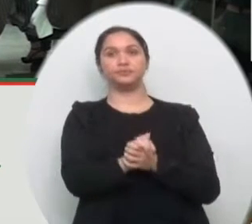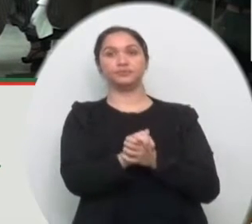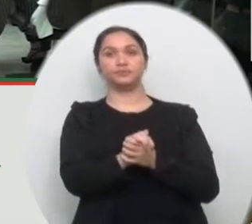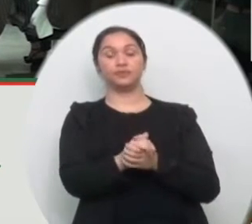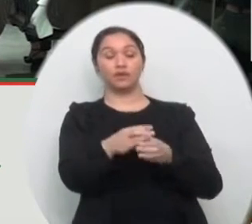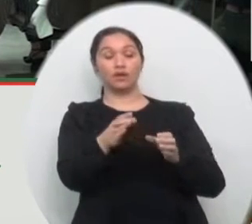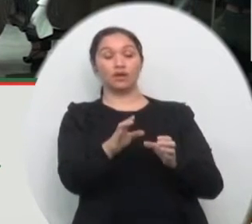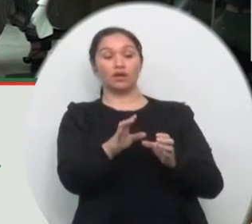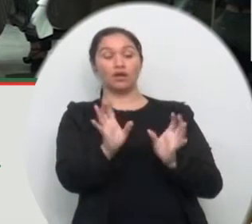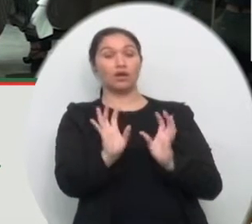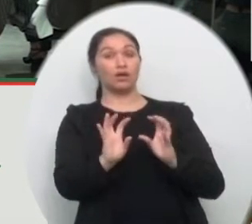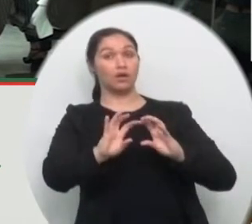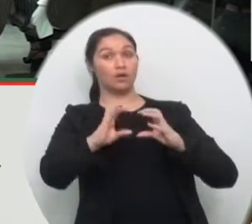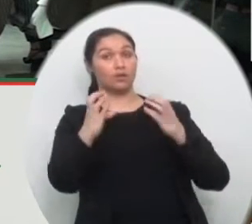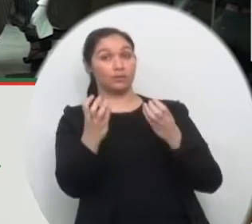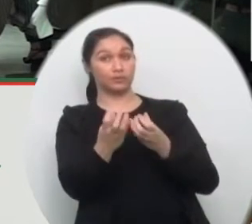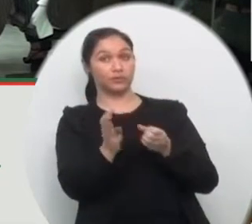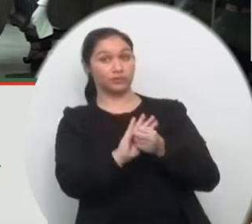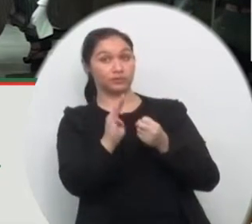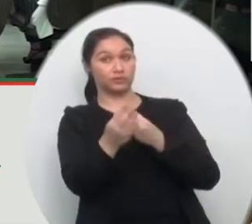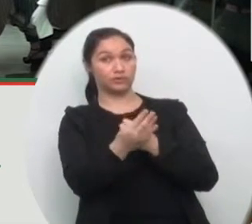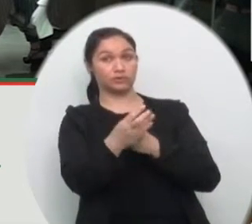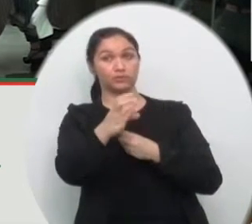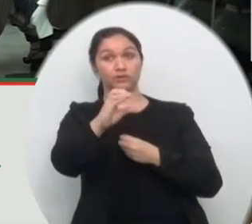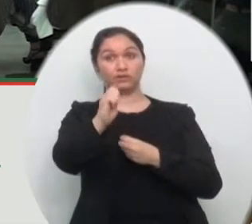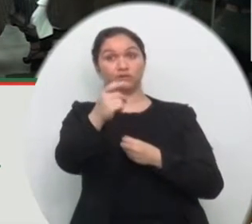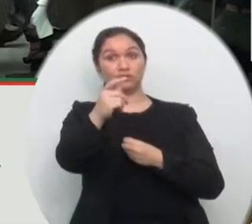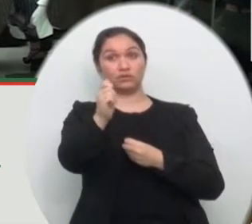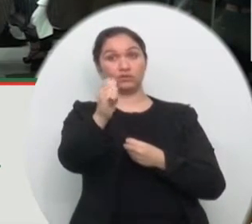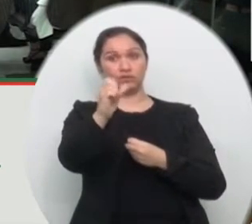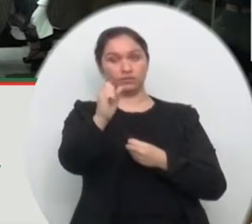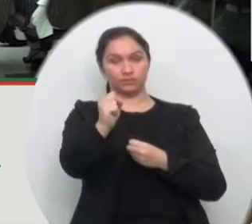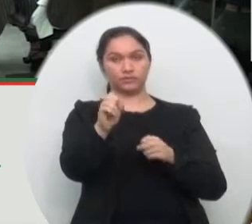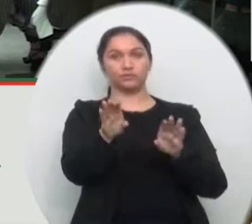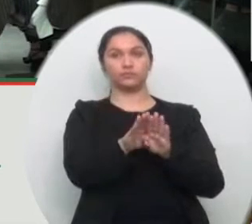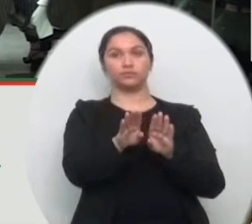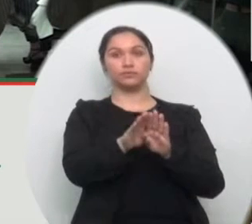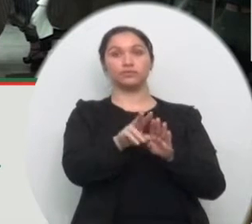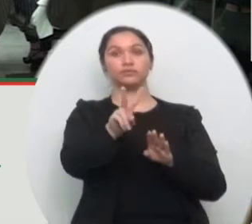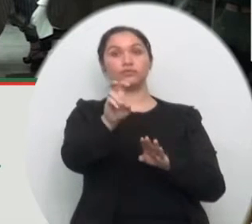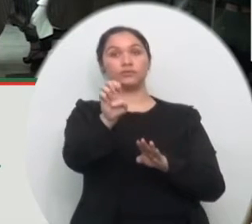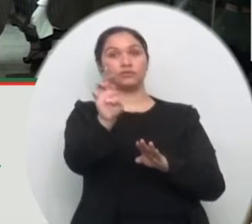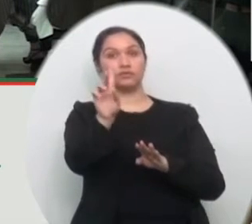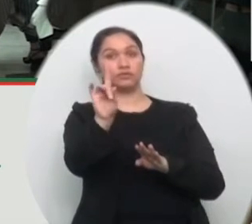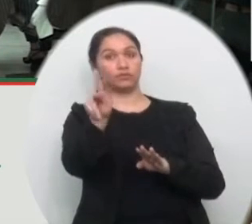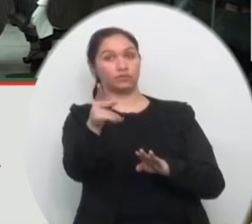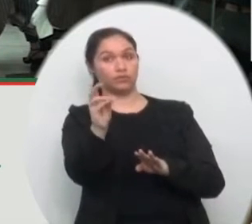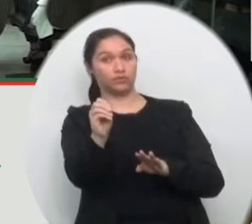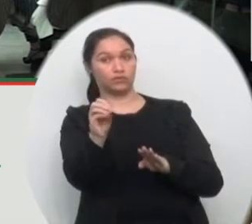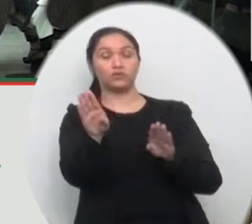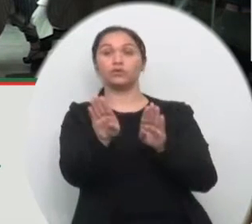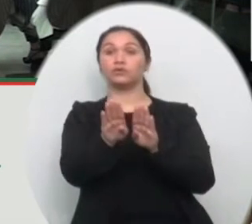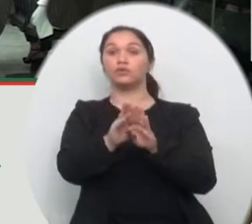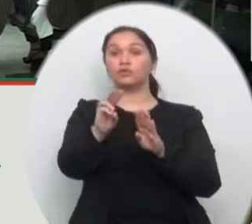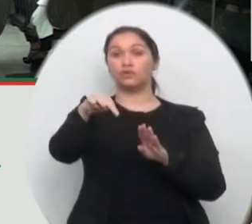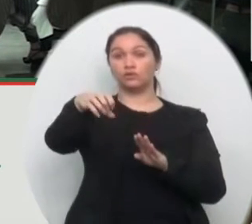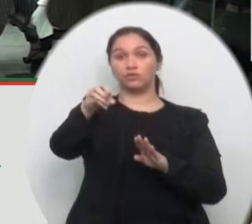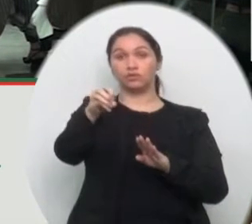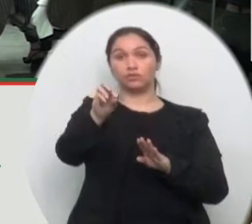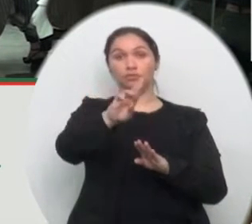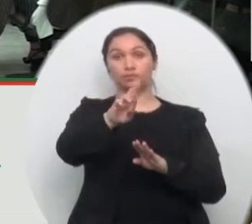Capão Bonito, Verdinho... Morro Albino, né, procuraram o conselho